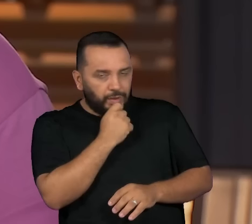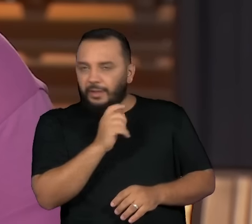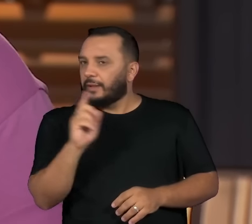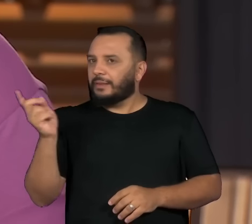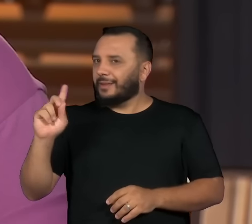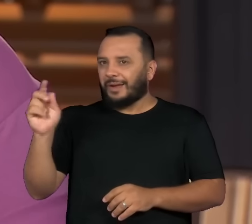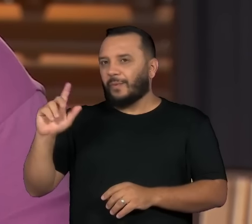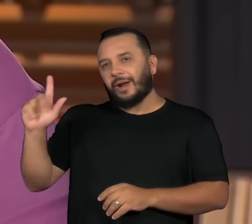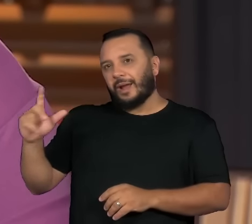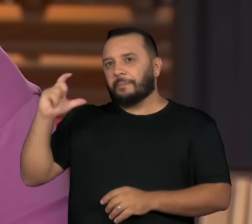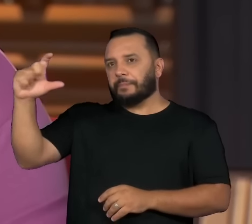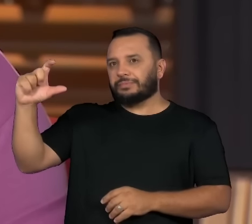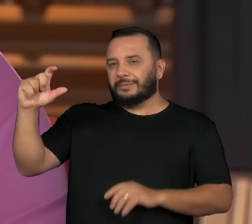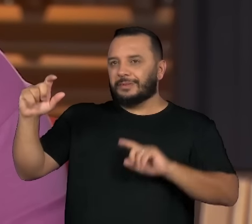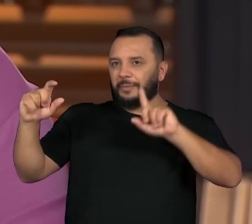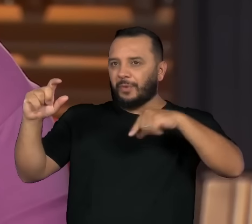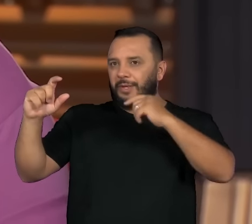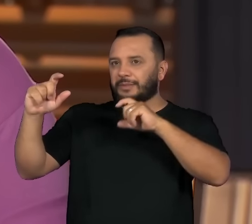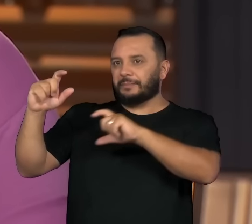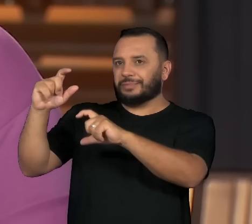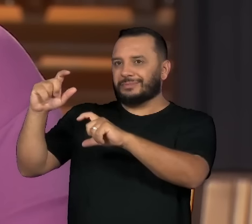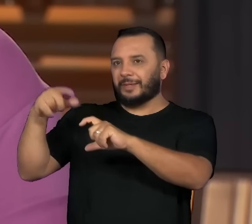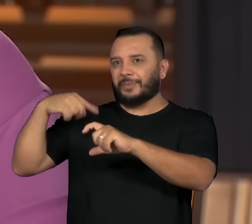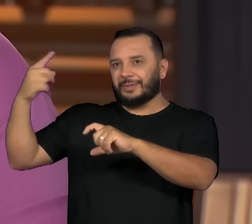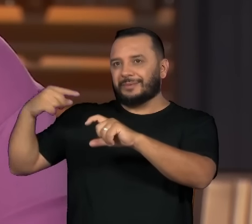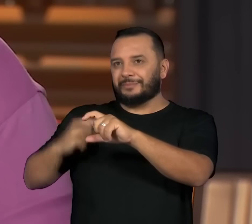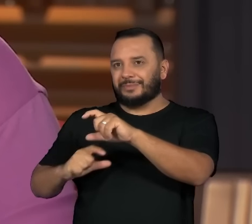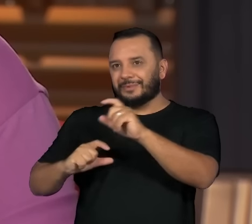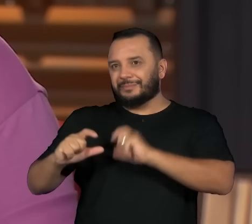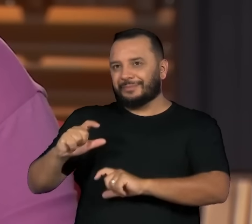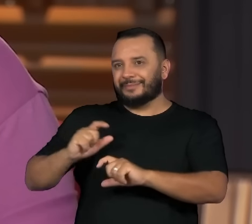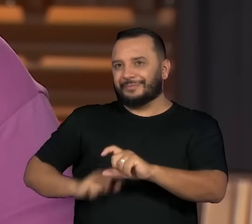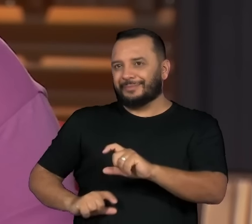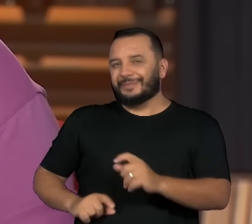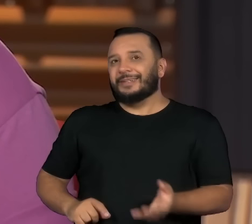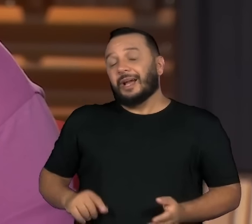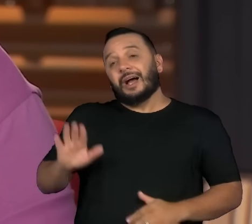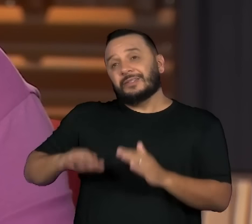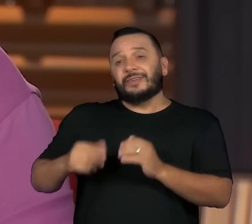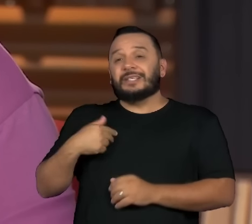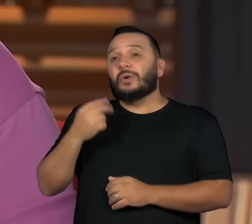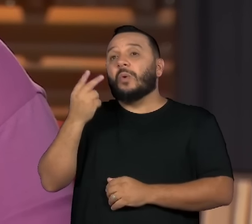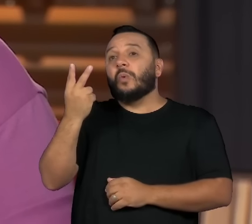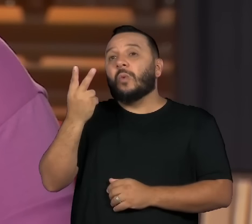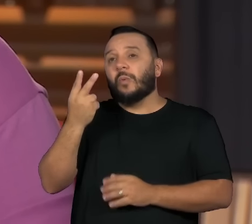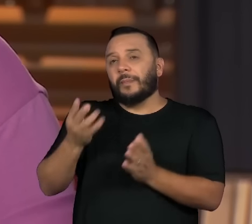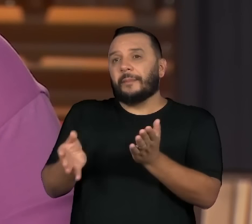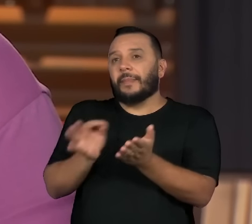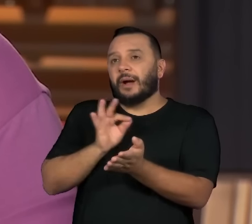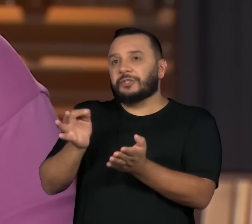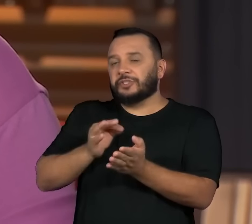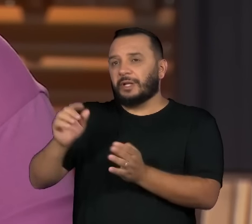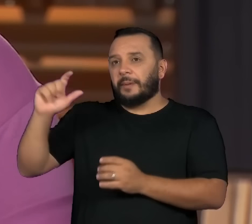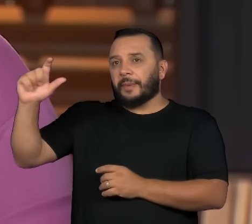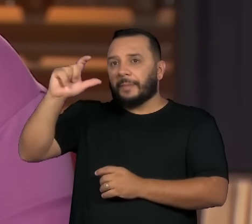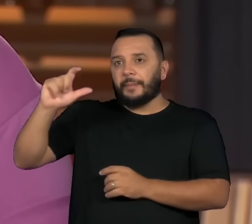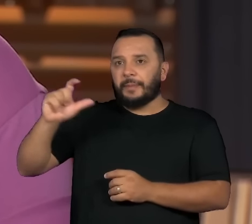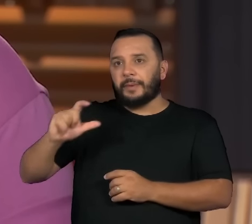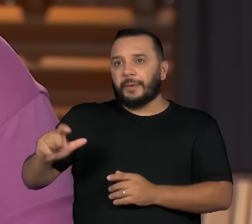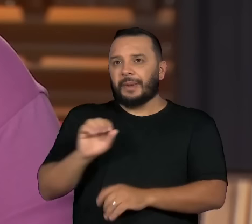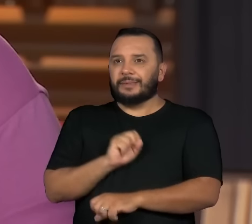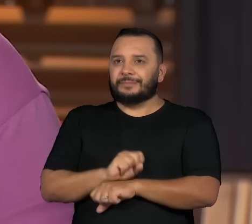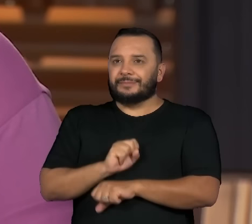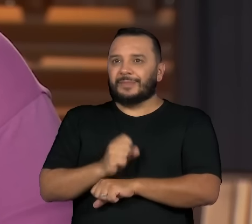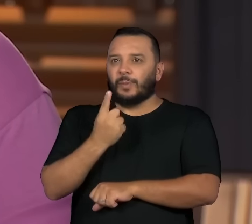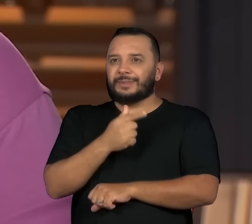fosse um quadrinho seriado. Seriado. Eu postava às vezes 2 páginas por semana. Tá. E aí